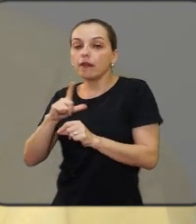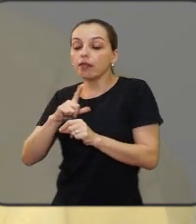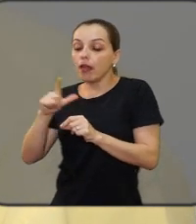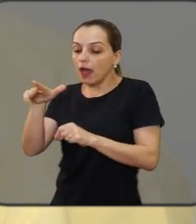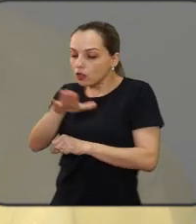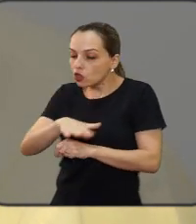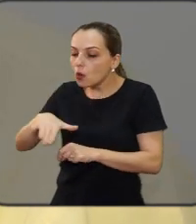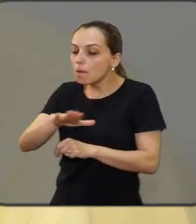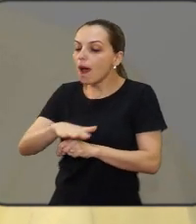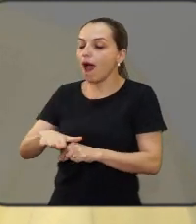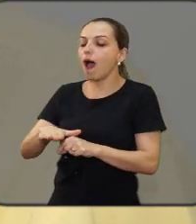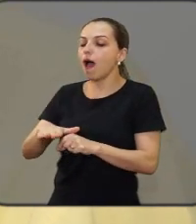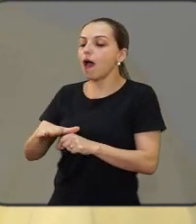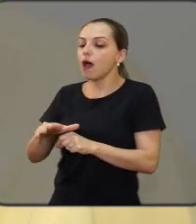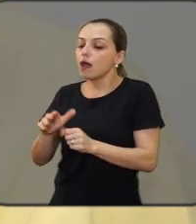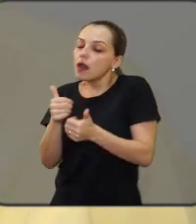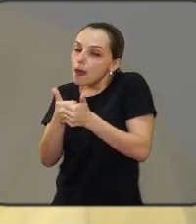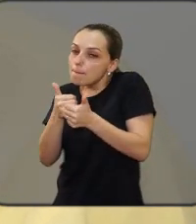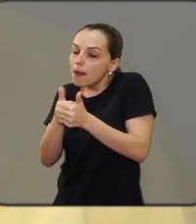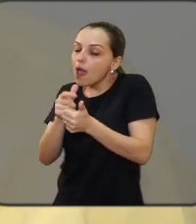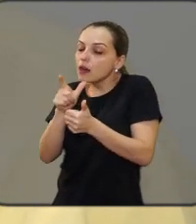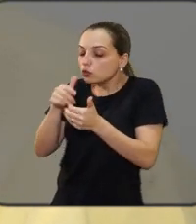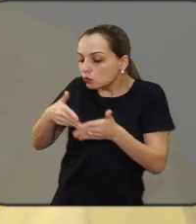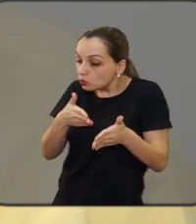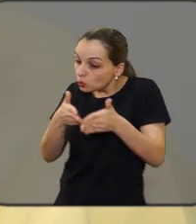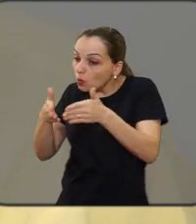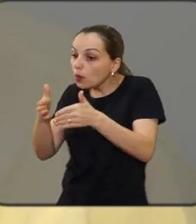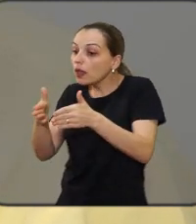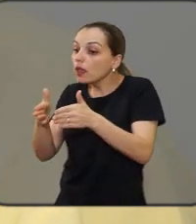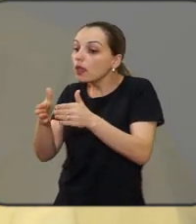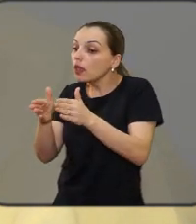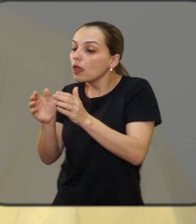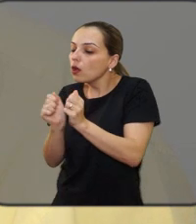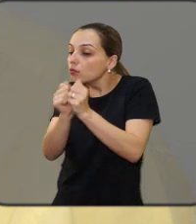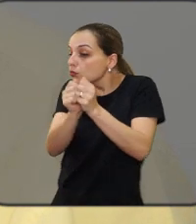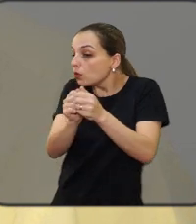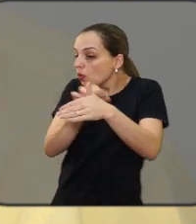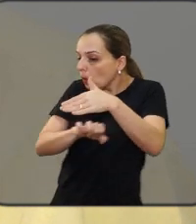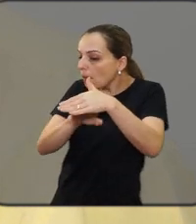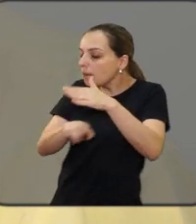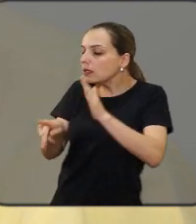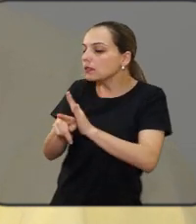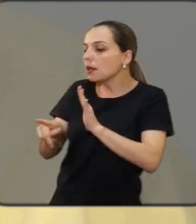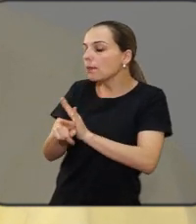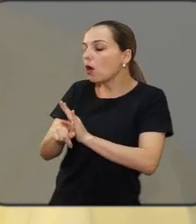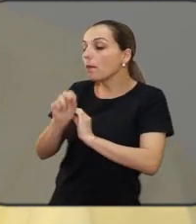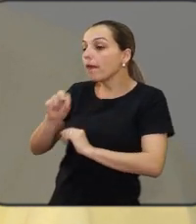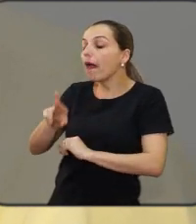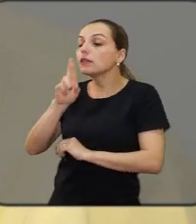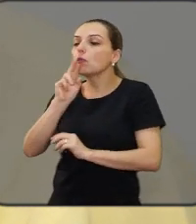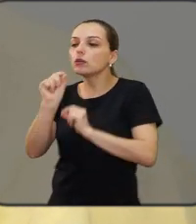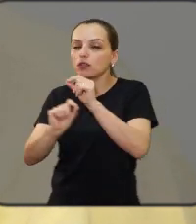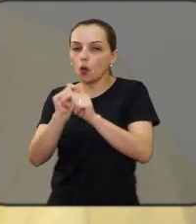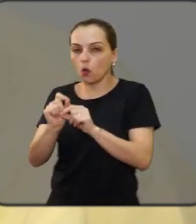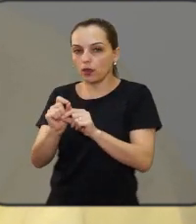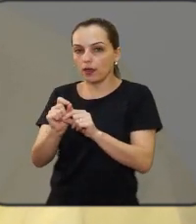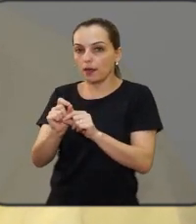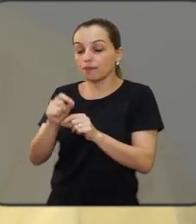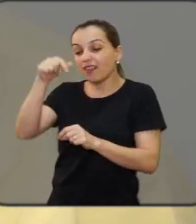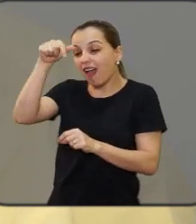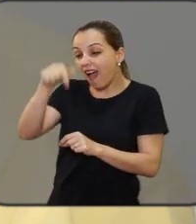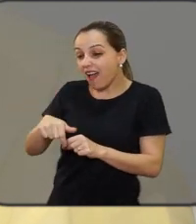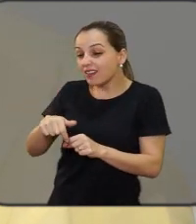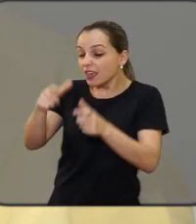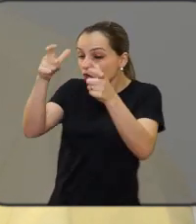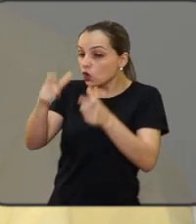uma empresa e está perto de um rio. A resposta do agente do Ministério na época foi, olha, se não puder